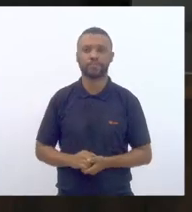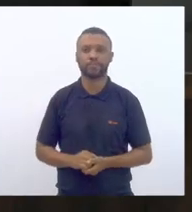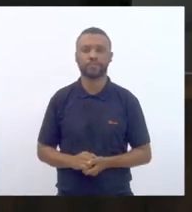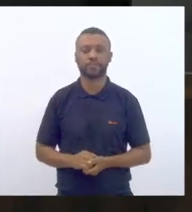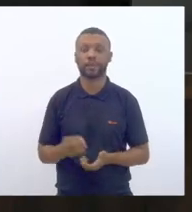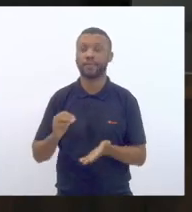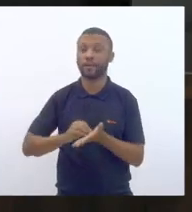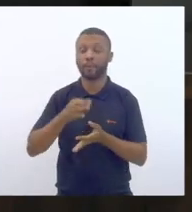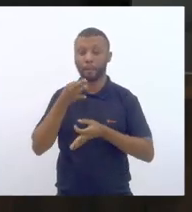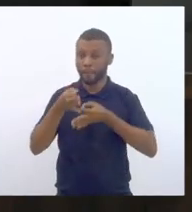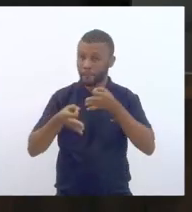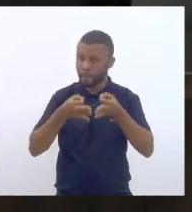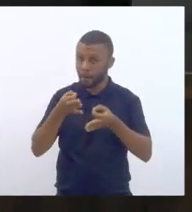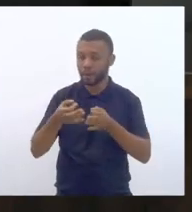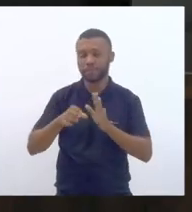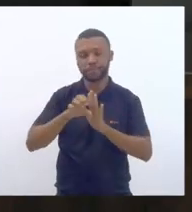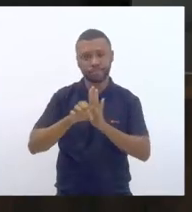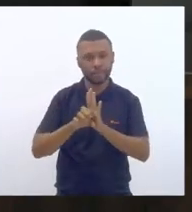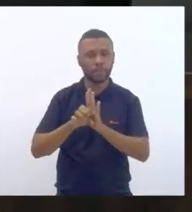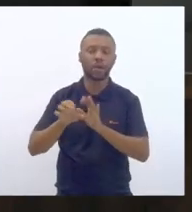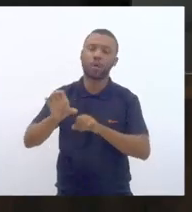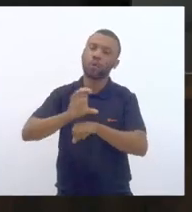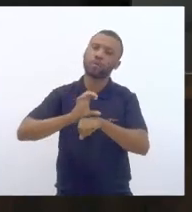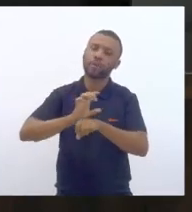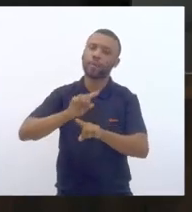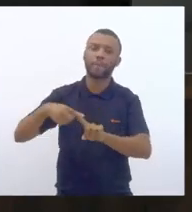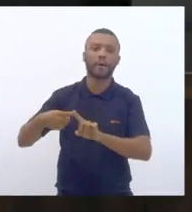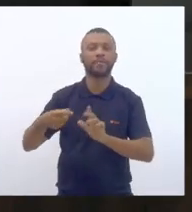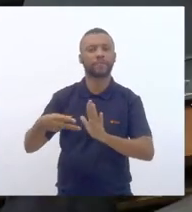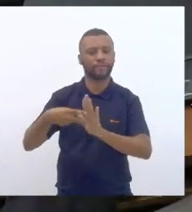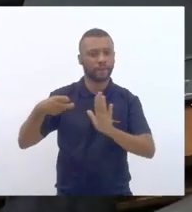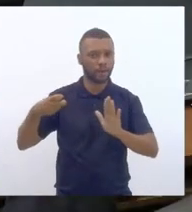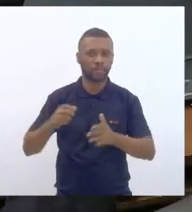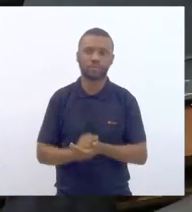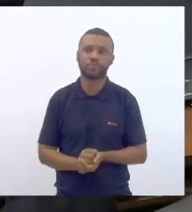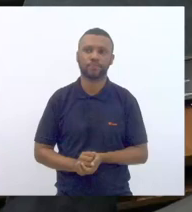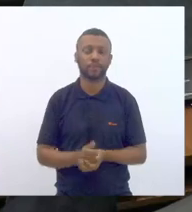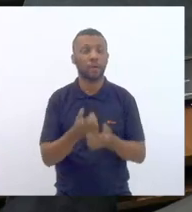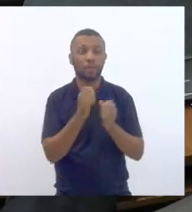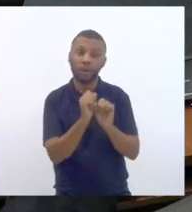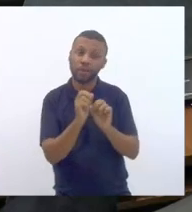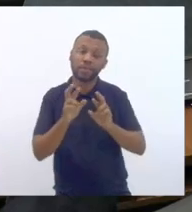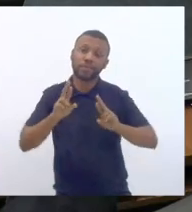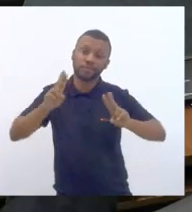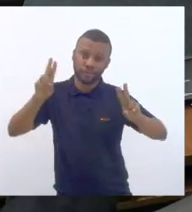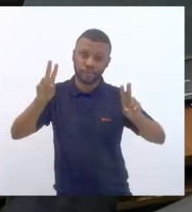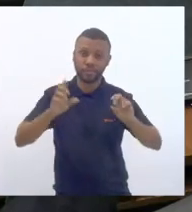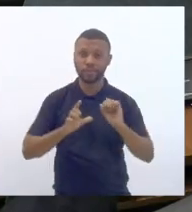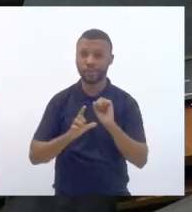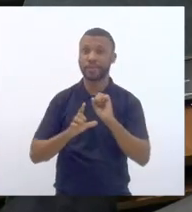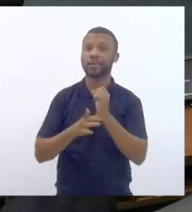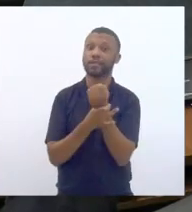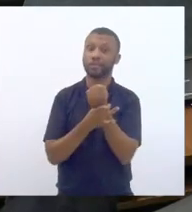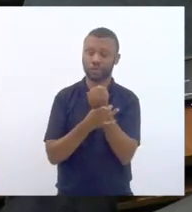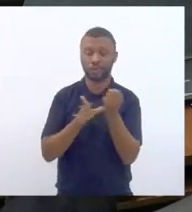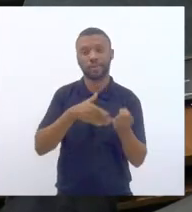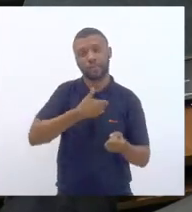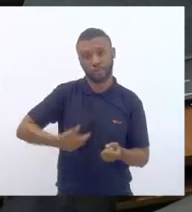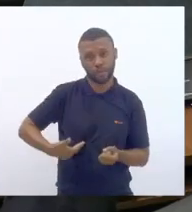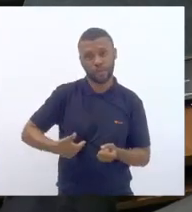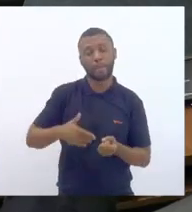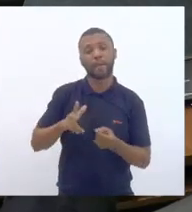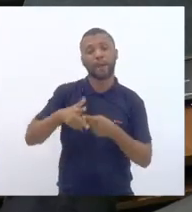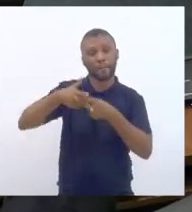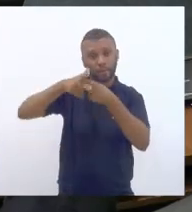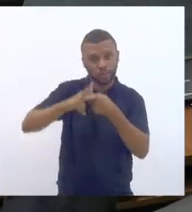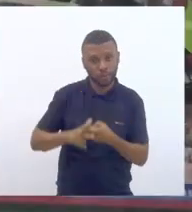Dependendo de parecer da Comissão de Emendas Constitucionais e Vetos. Não pode ser diferente com a segurança pública. Pela manutenção, salve